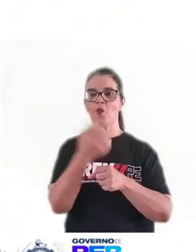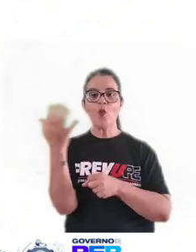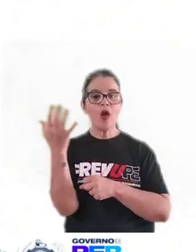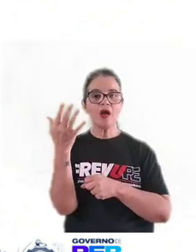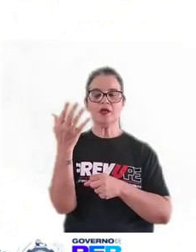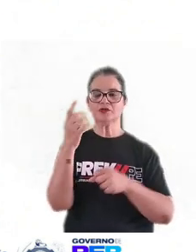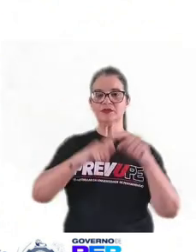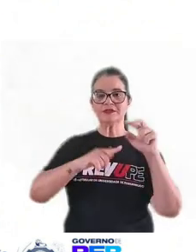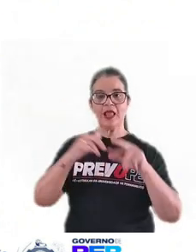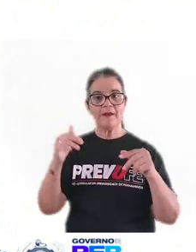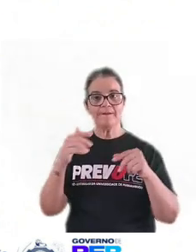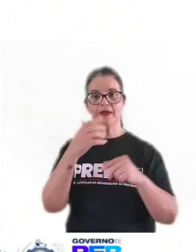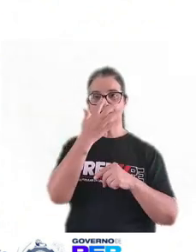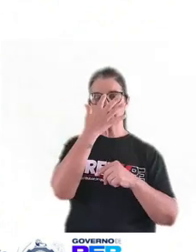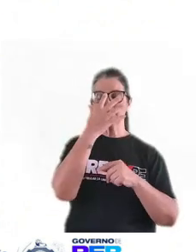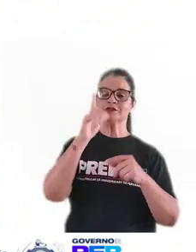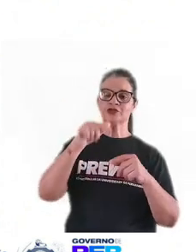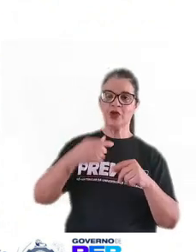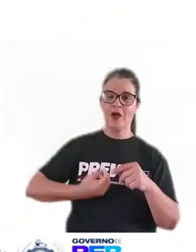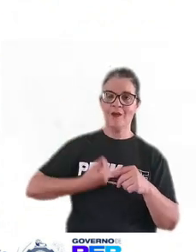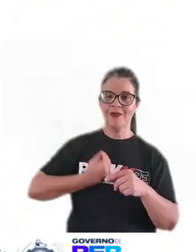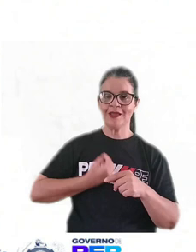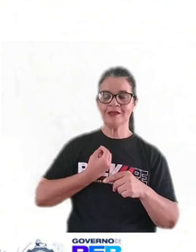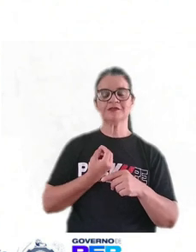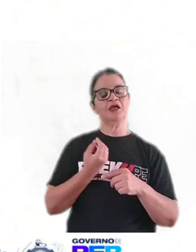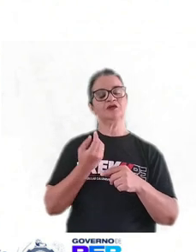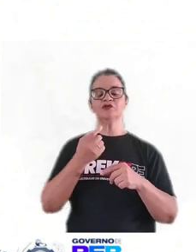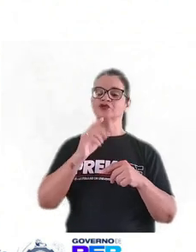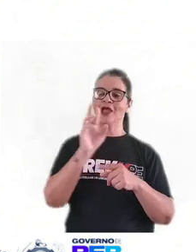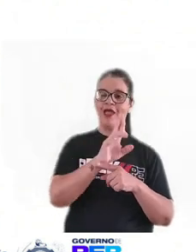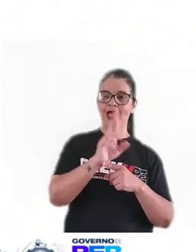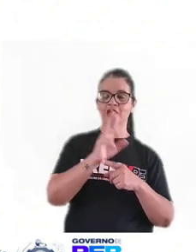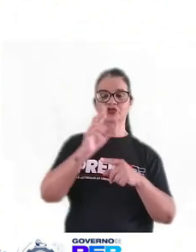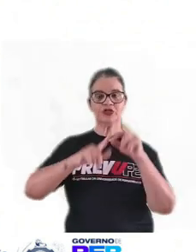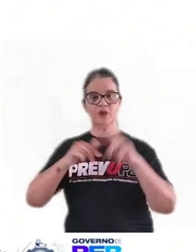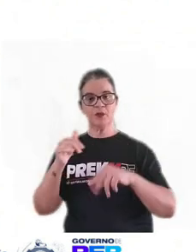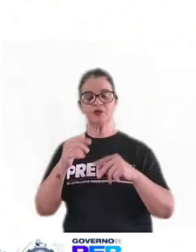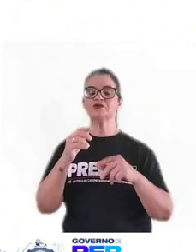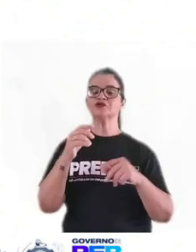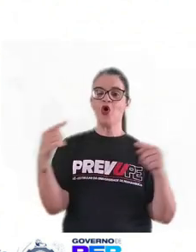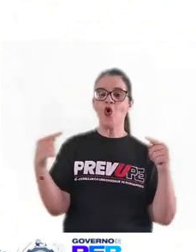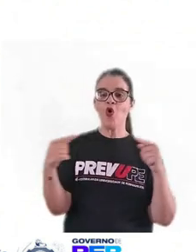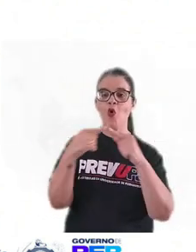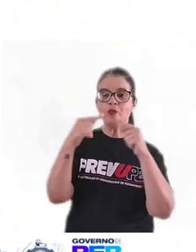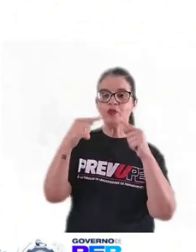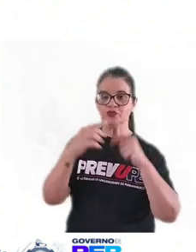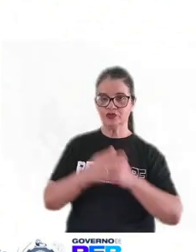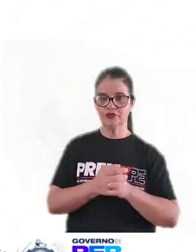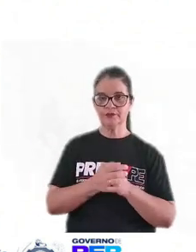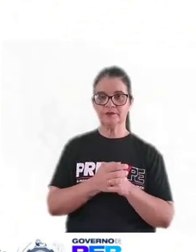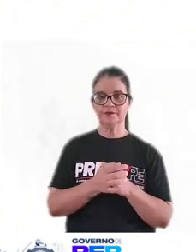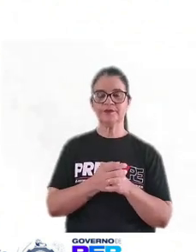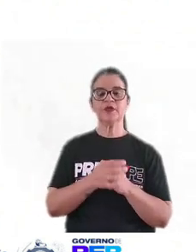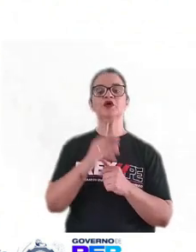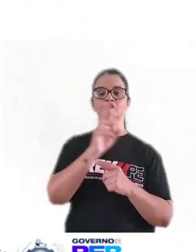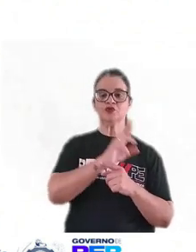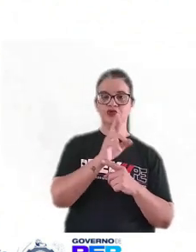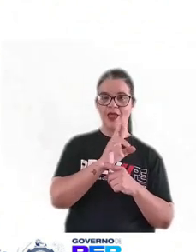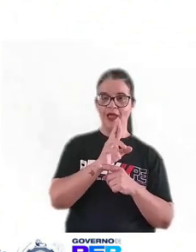quantos elementos estão presentes em reagentes e produtos elementos comuns